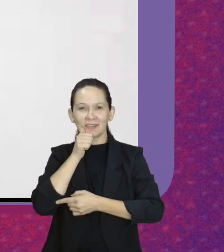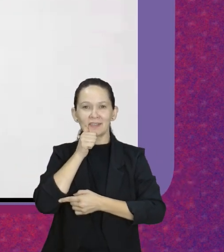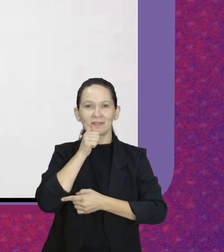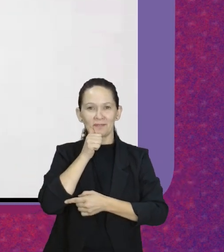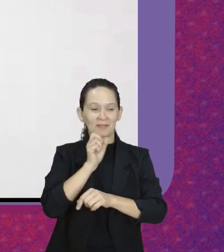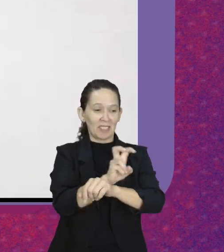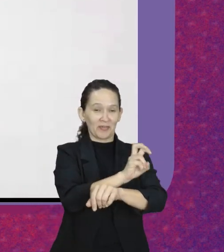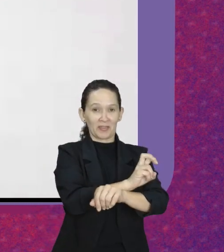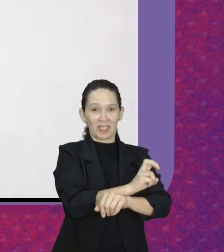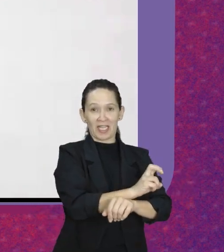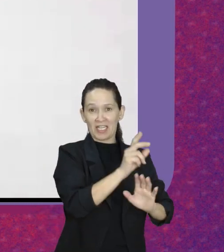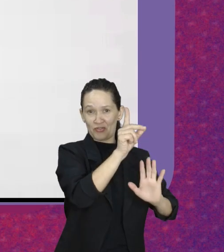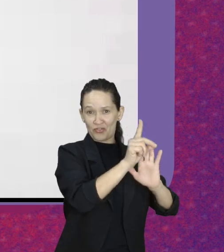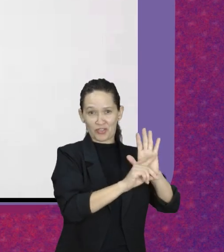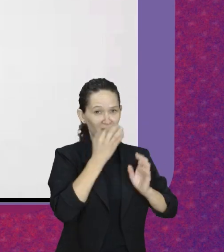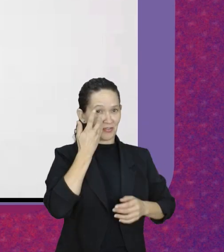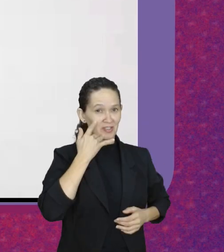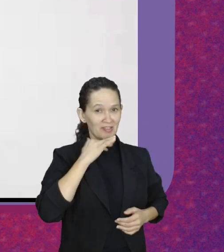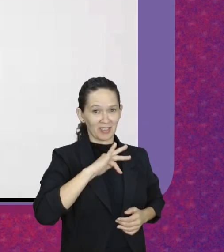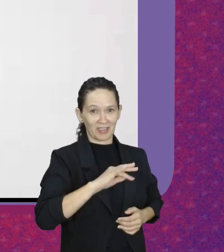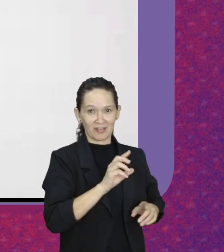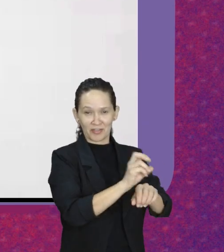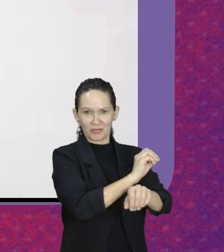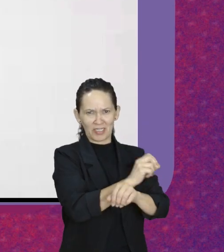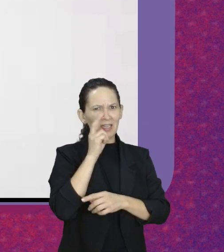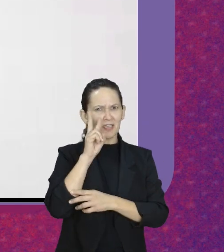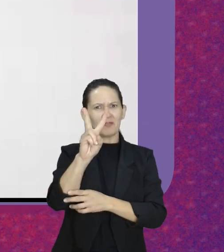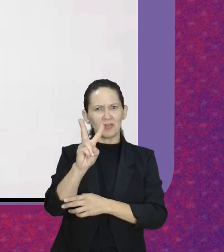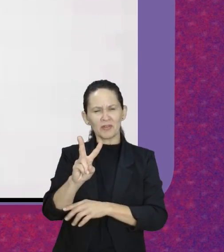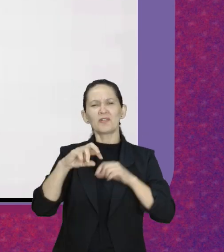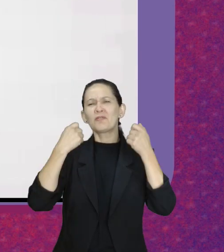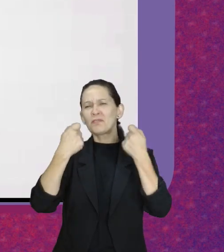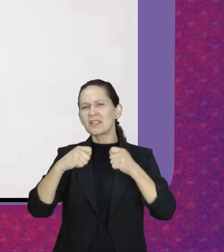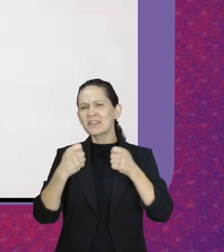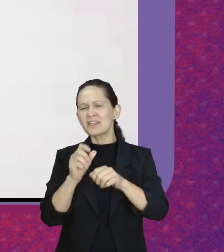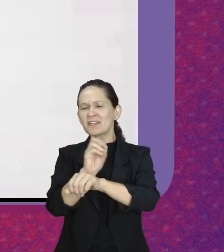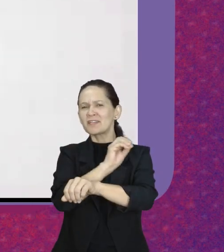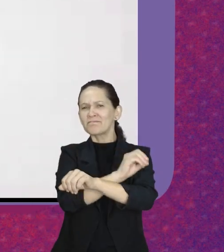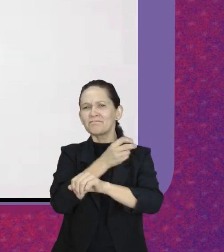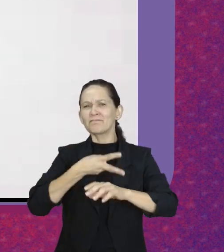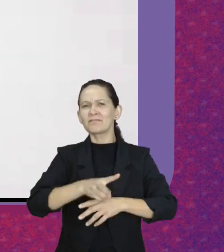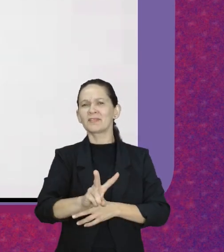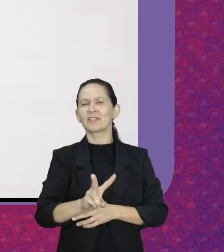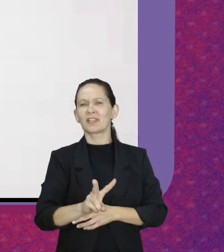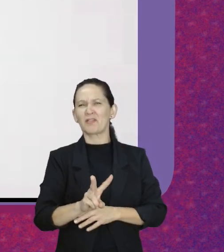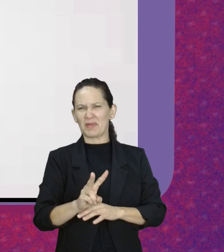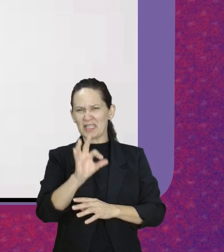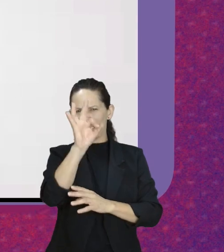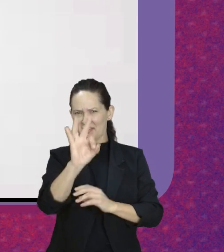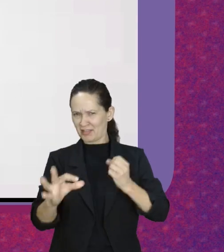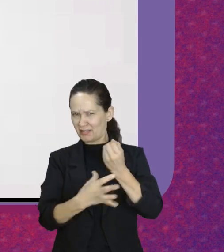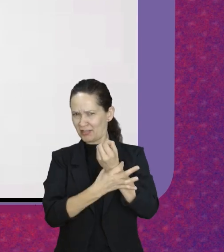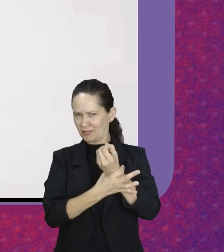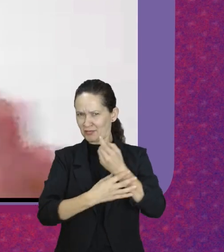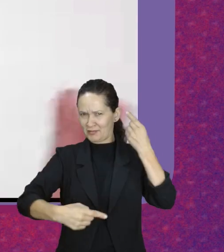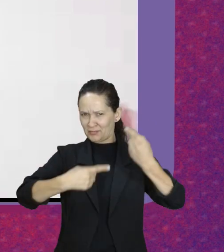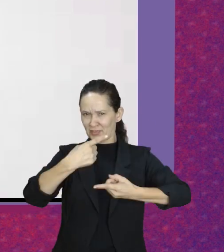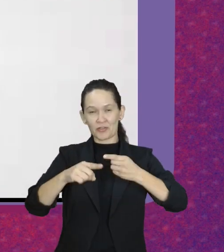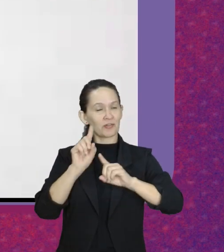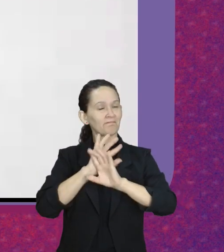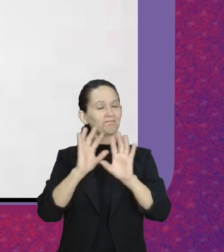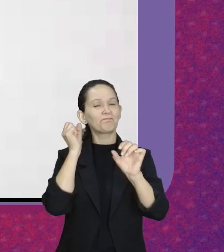creche como um direito. E realmente ele viu que pensava. Aqui nos outros países isso ainda não está consolidado, né? Essa